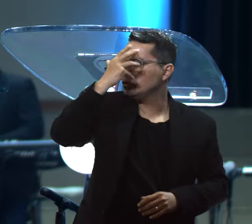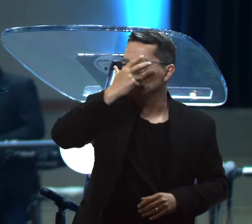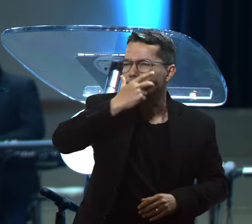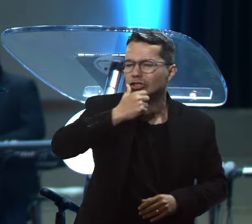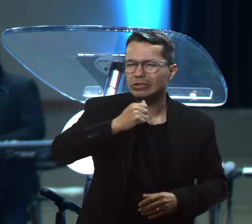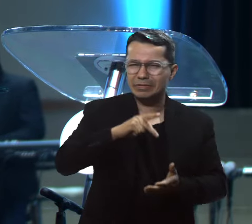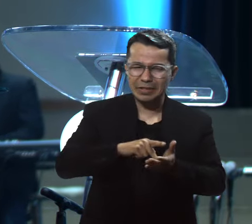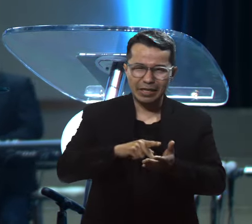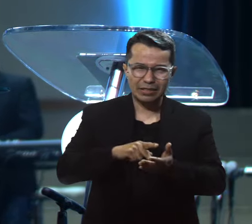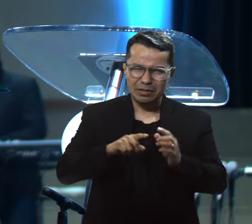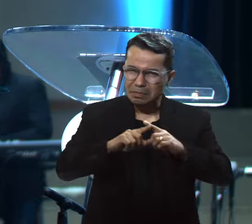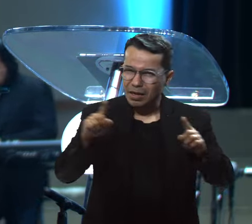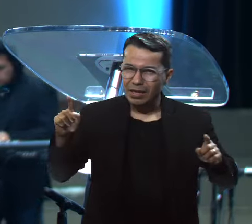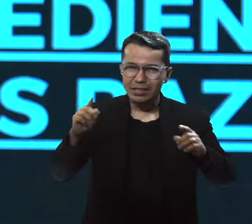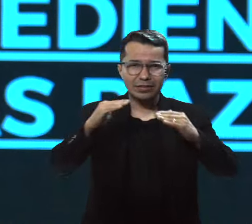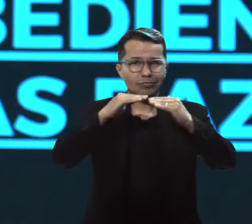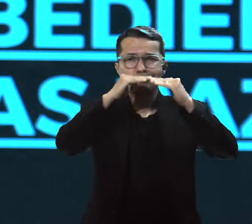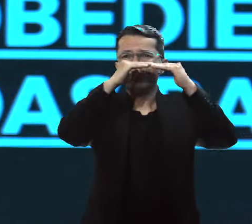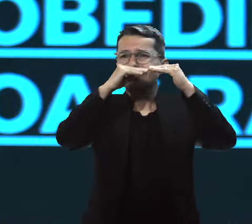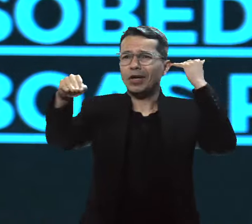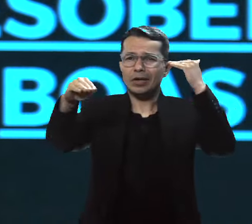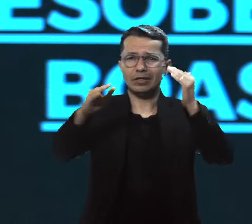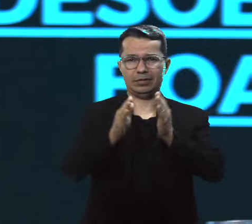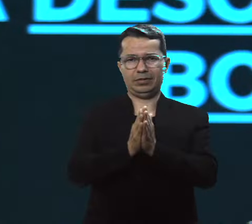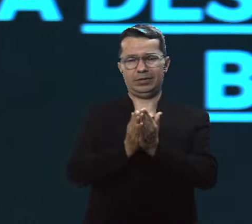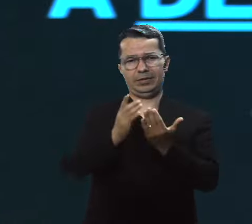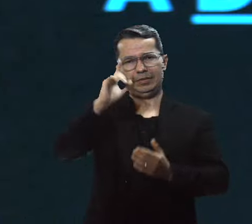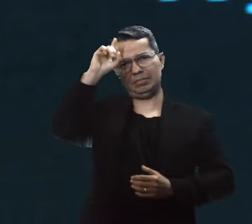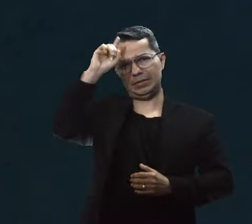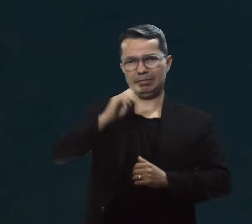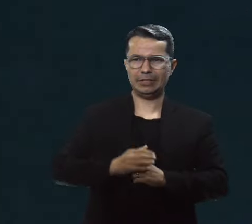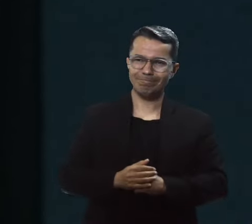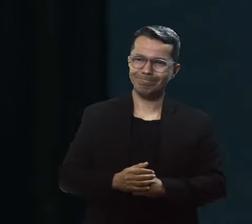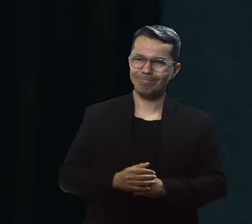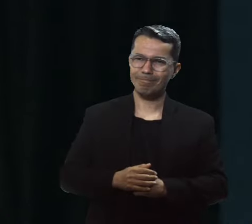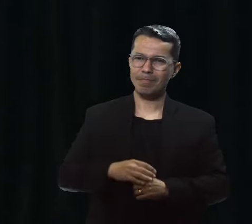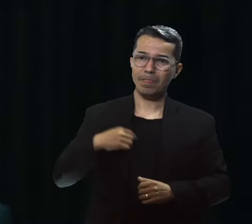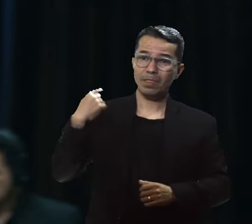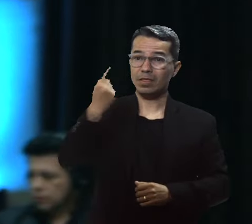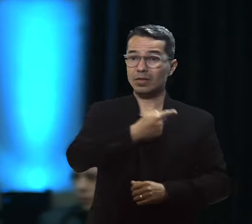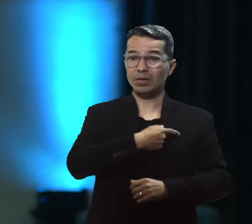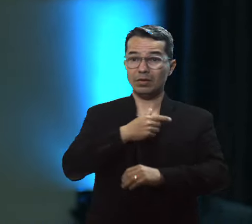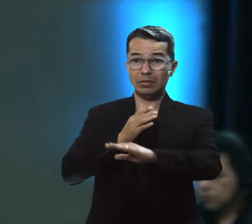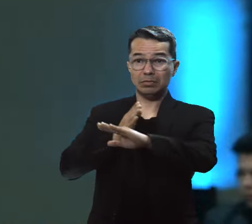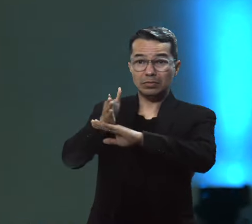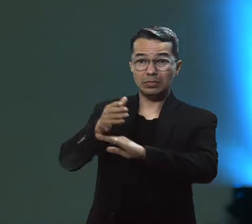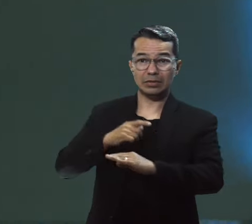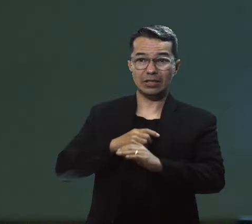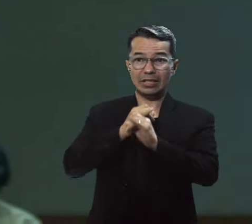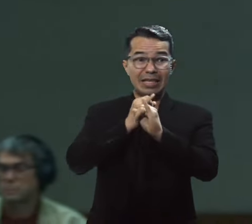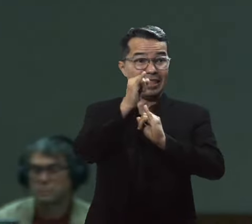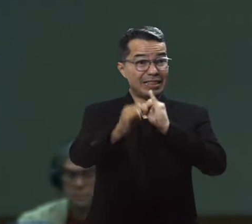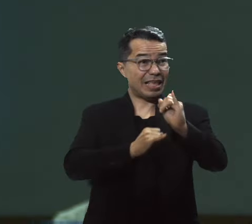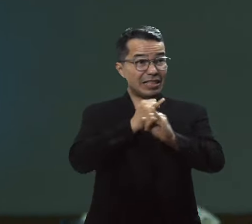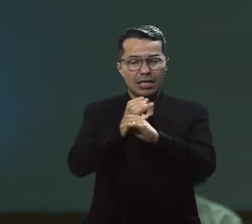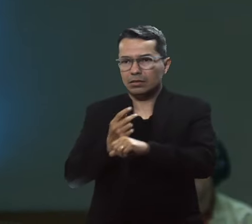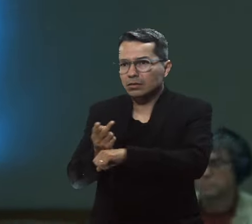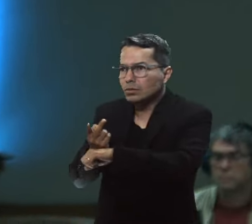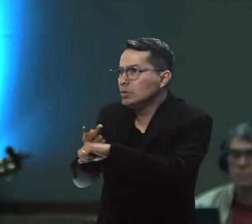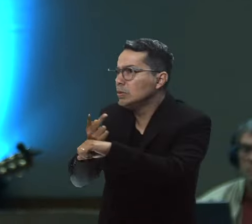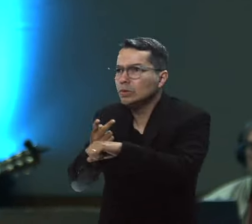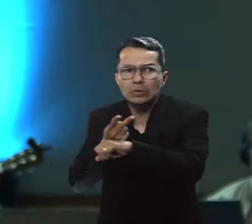é verdade? E aí a gente está fazendo o quê? Vai para a internet, procura alguém que fala o que a gente